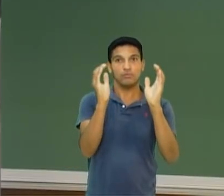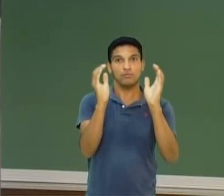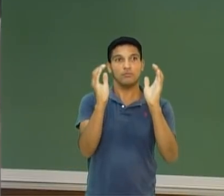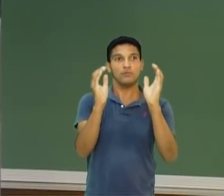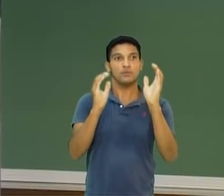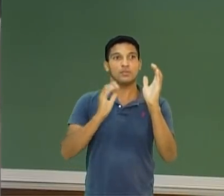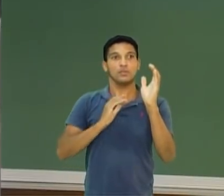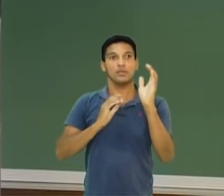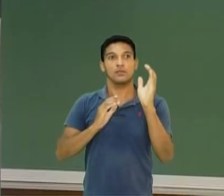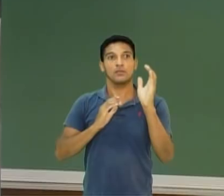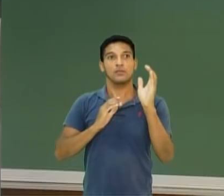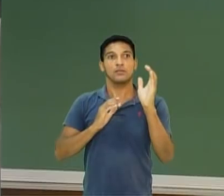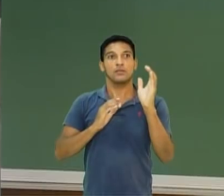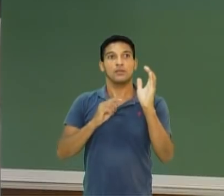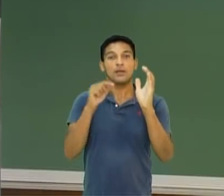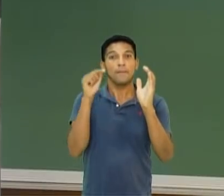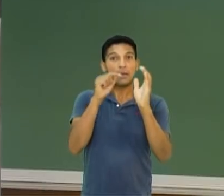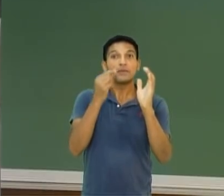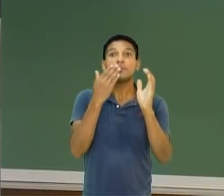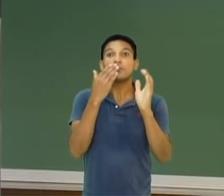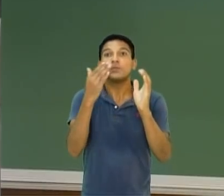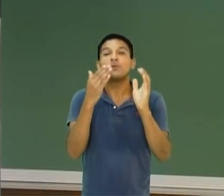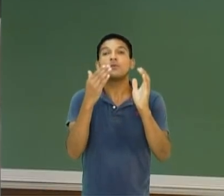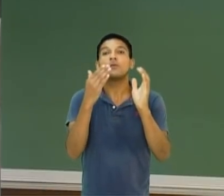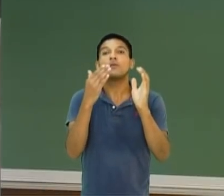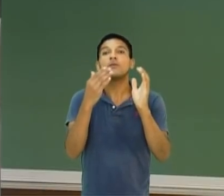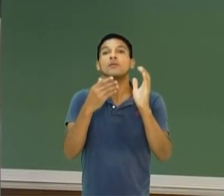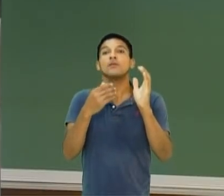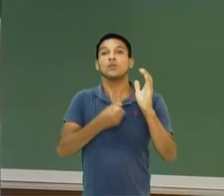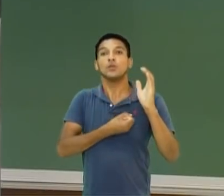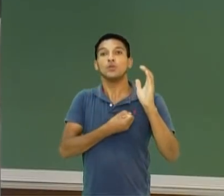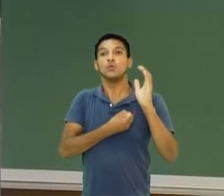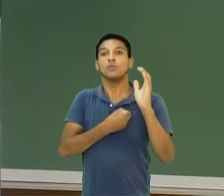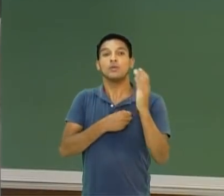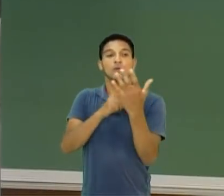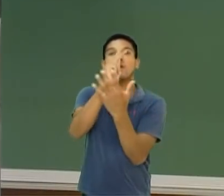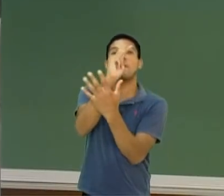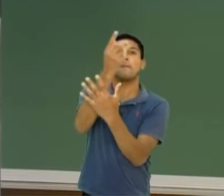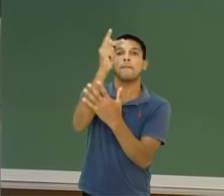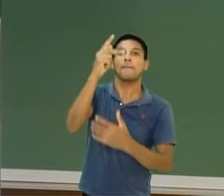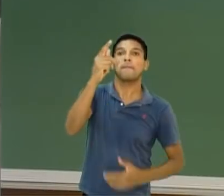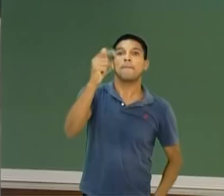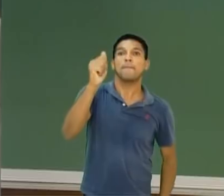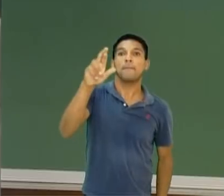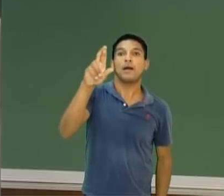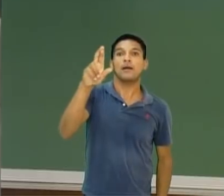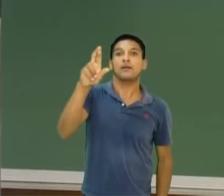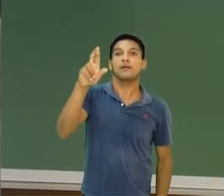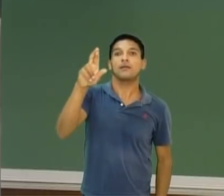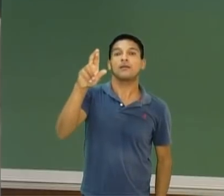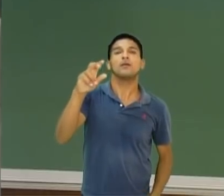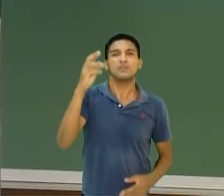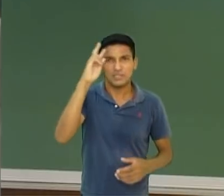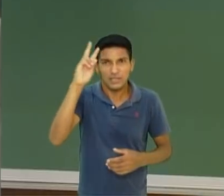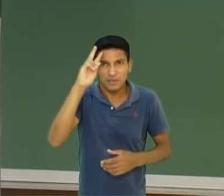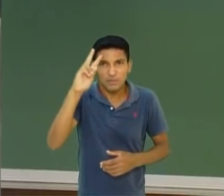sequência dos números naturais pares. Ok? É isso que eu vou pedir para vocês. Voltando aqui só um pouquinho ali,